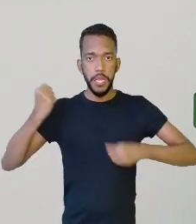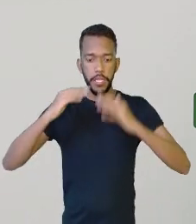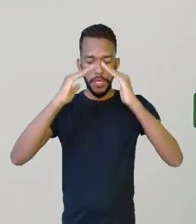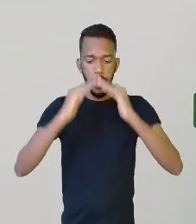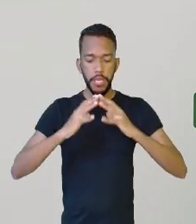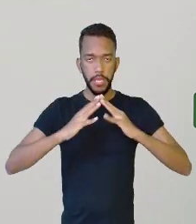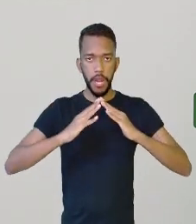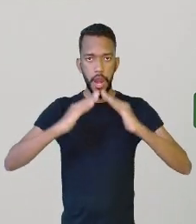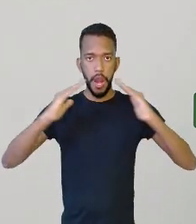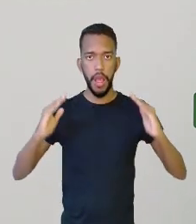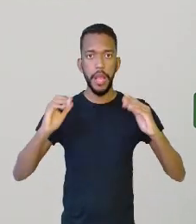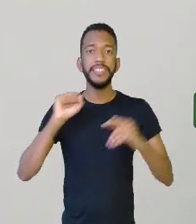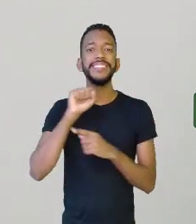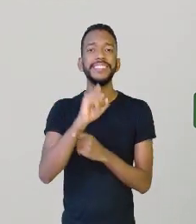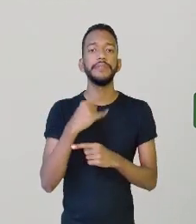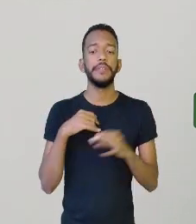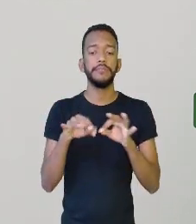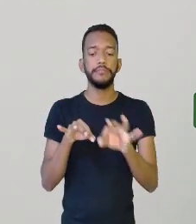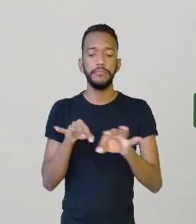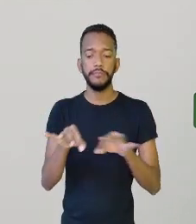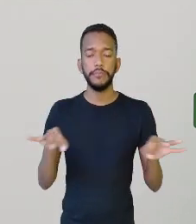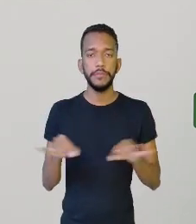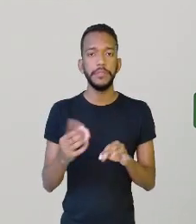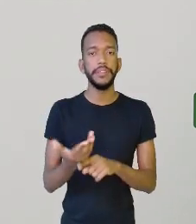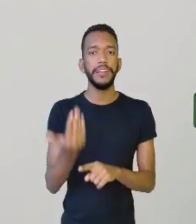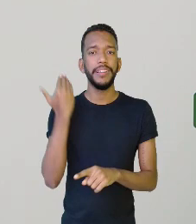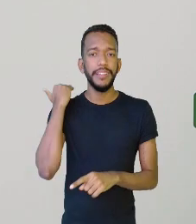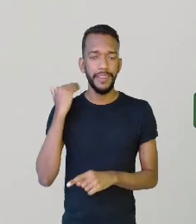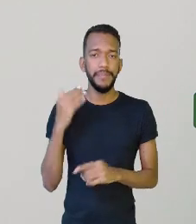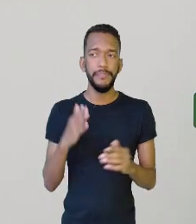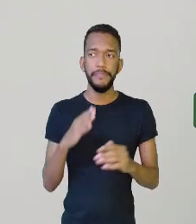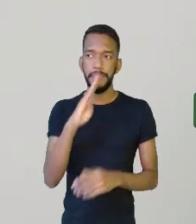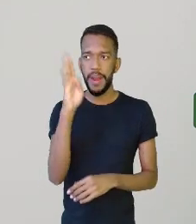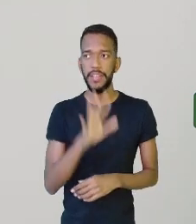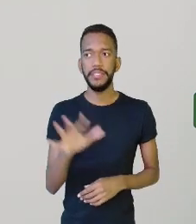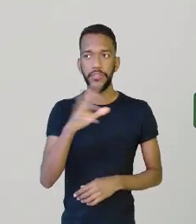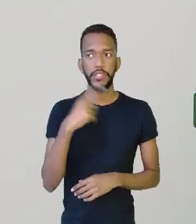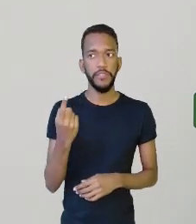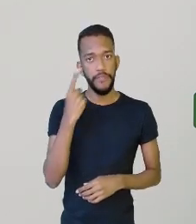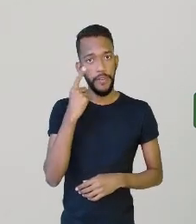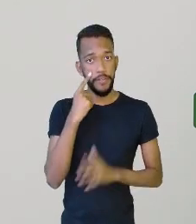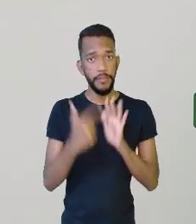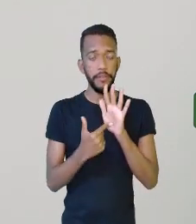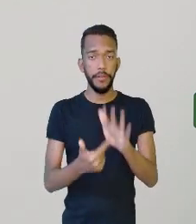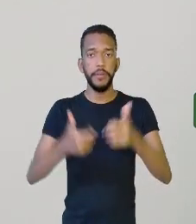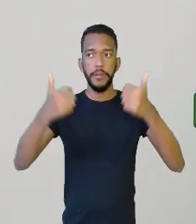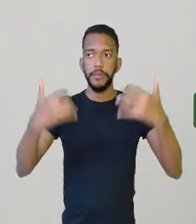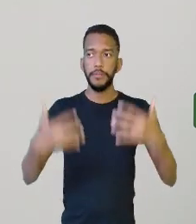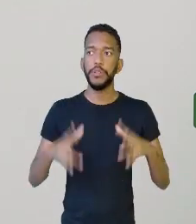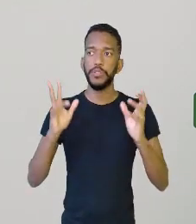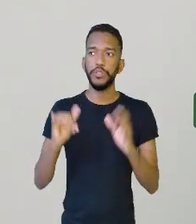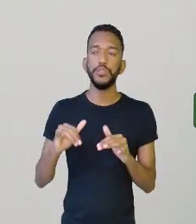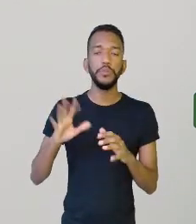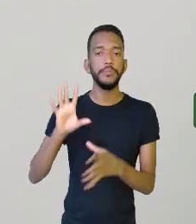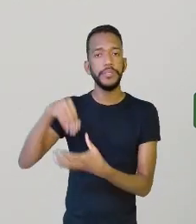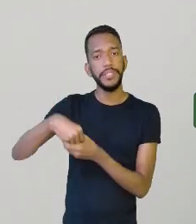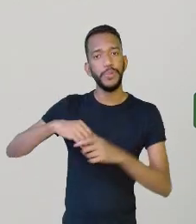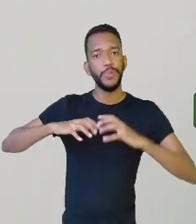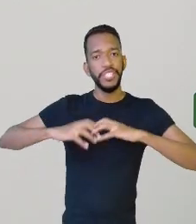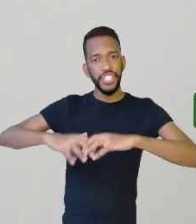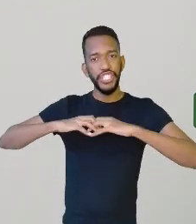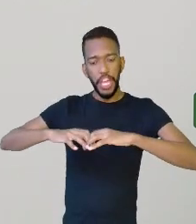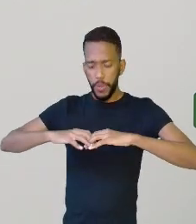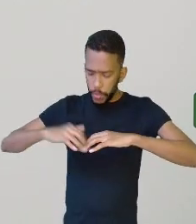fôssemos fazer uma maquete, por exemplo, do Brasil nesse período, nós vamos conseguir trazer isso para dentro de um engenho.